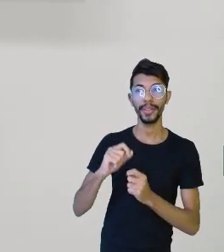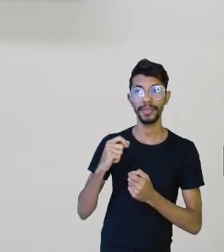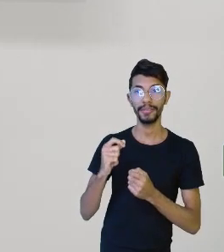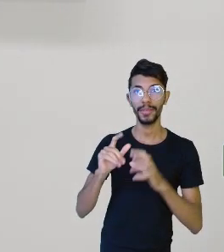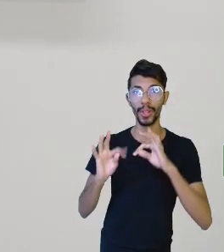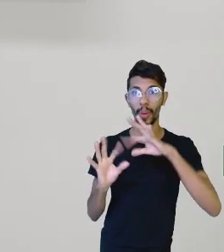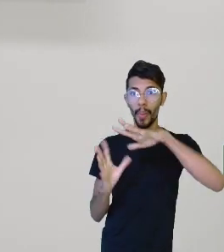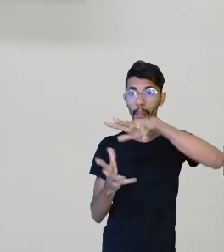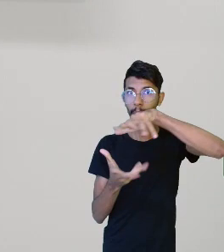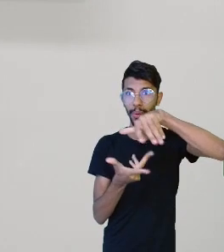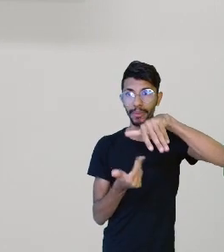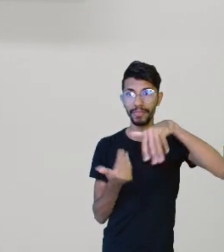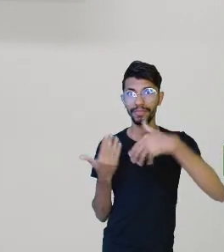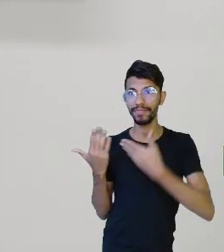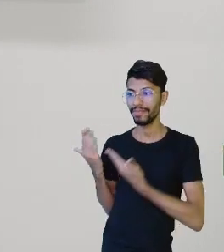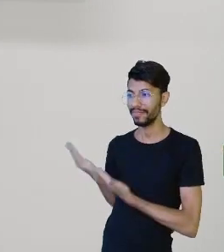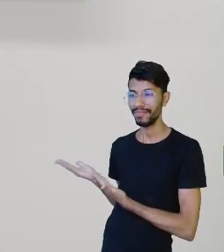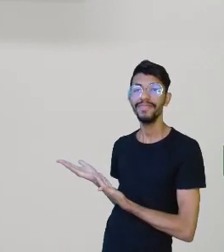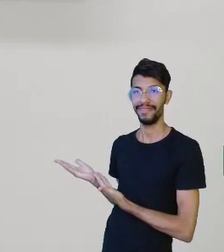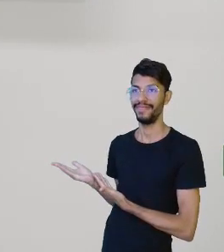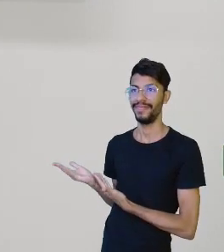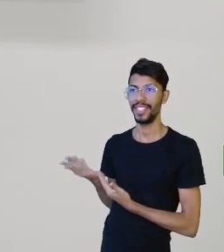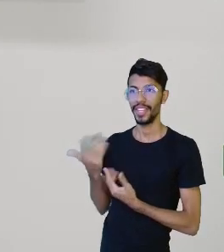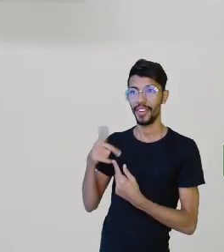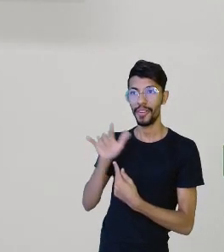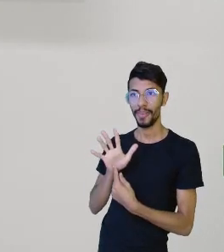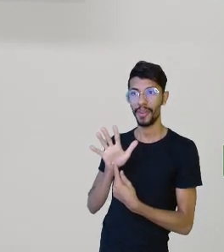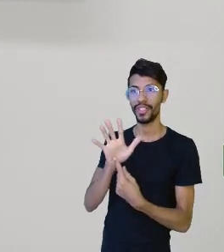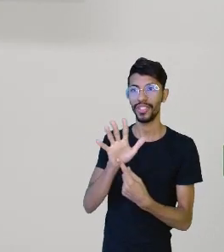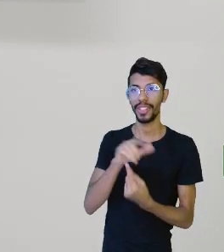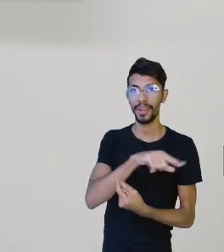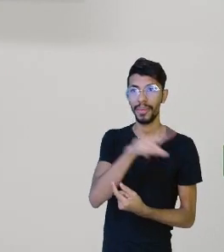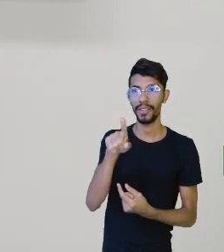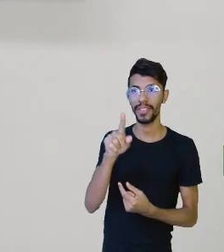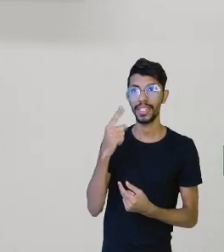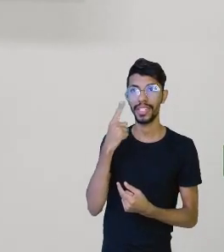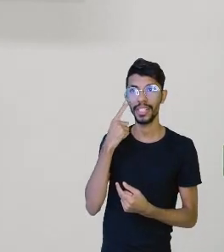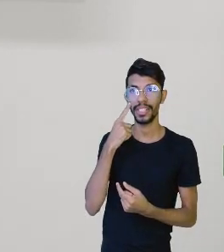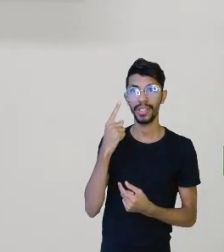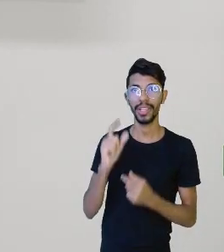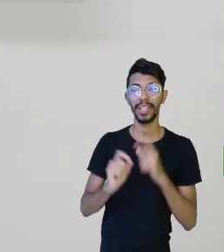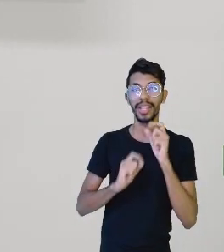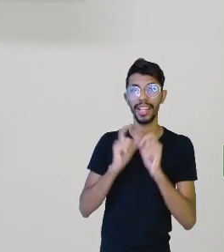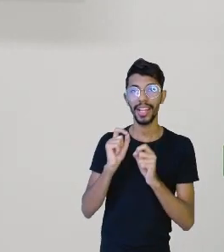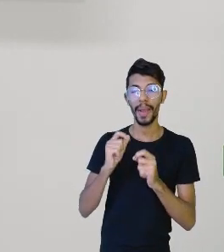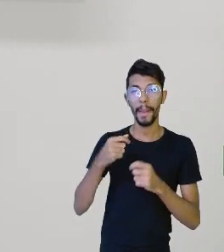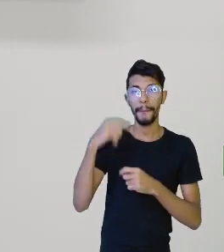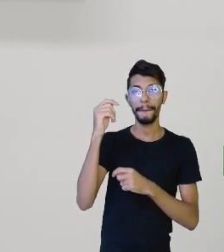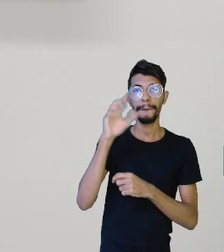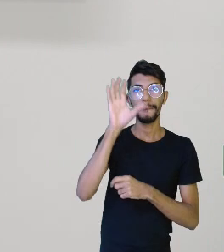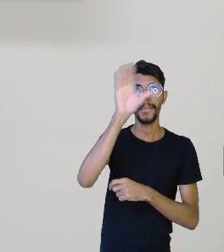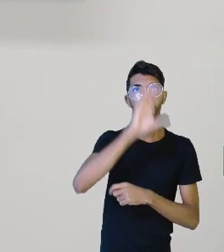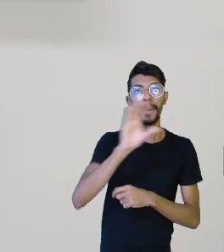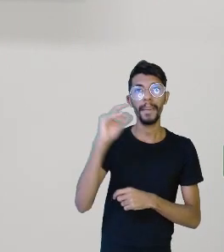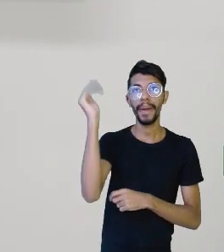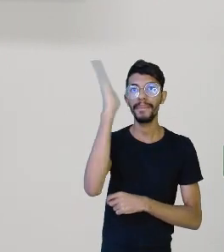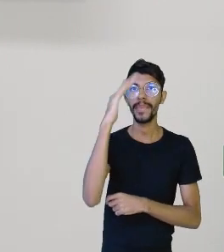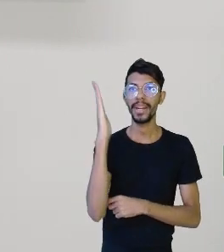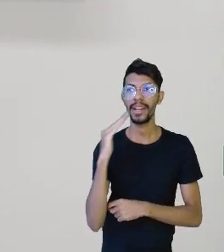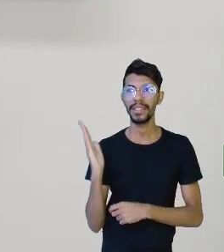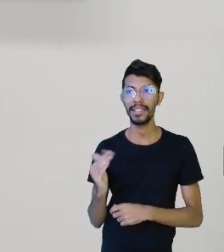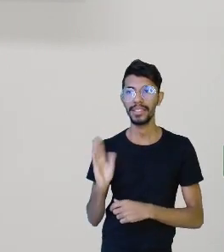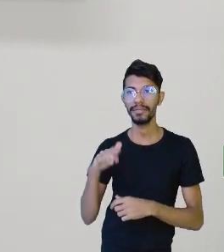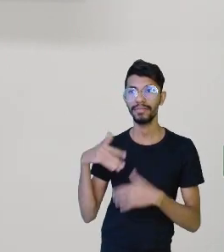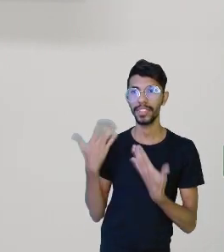globo terrestre, tá? Eu vou mostrar para vocês aqui, ó, o mapa do Brasil. Então, aqui no globo, ele tem